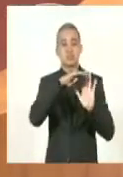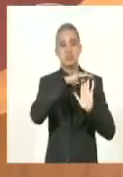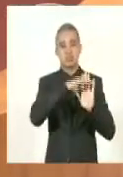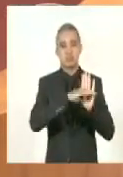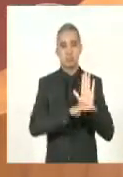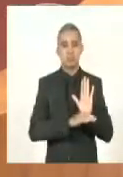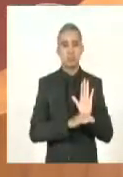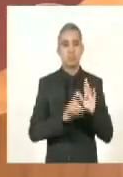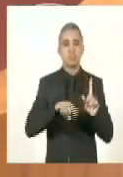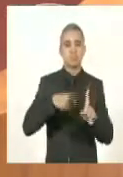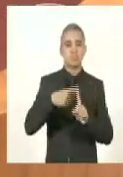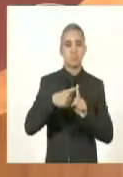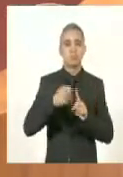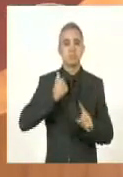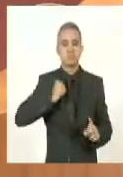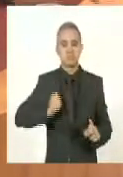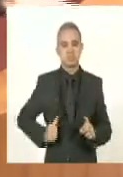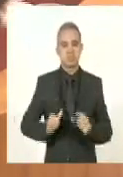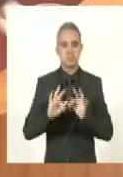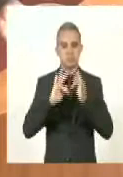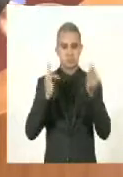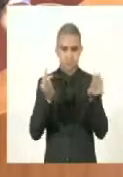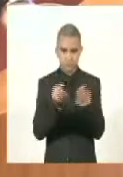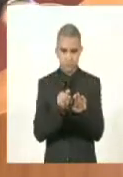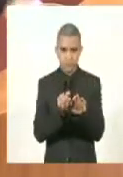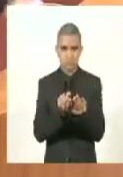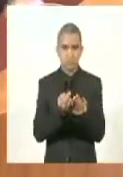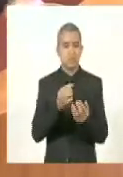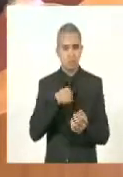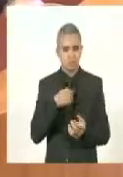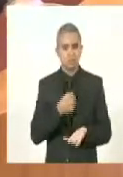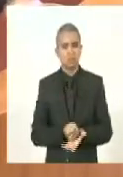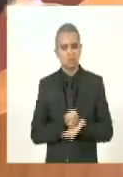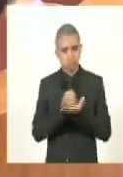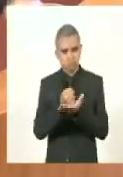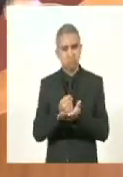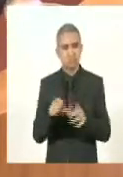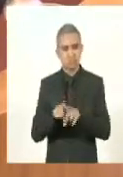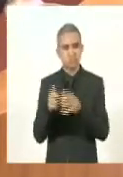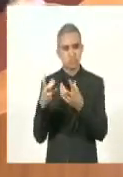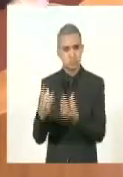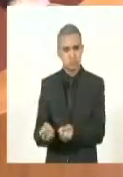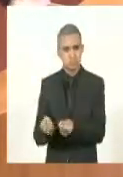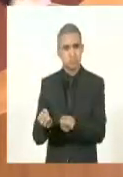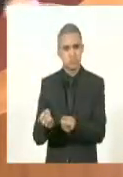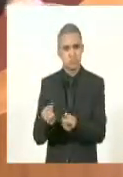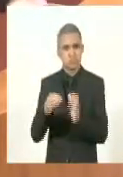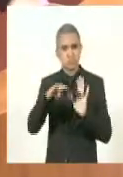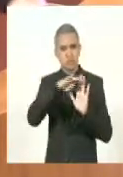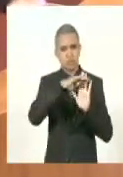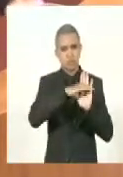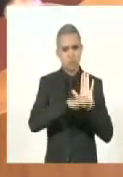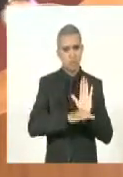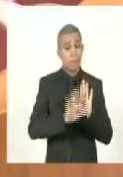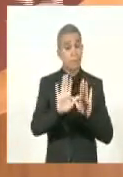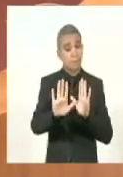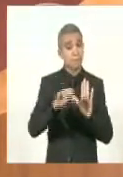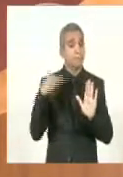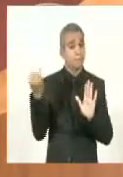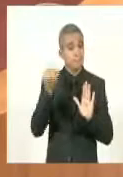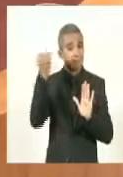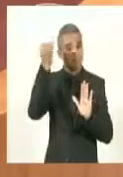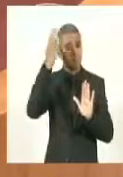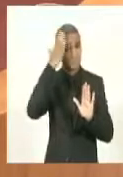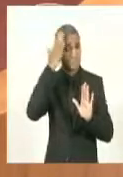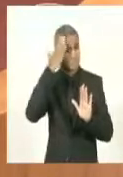aqui, inclusive eu fui a favor do programa, mas é importante que a gente saiba o que é esse programa. Este